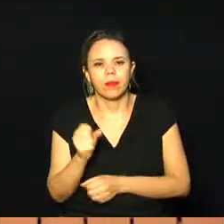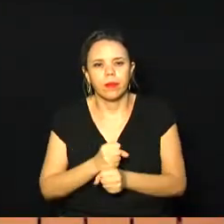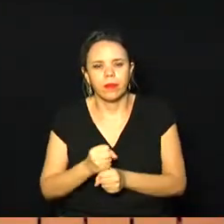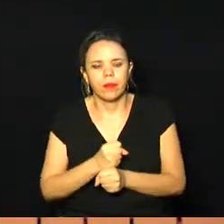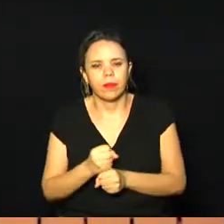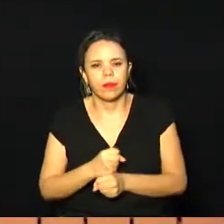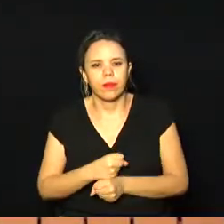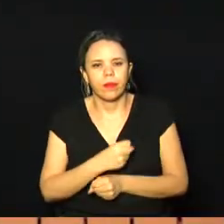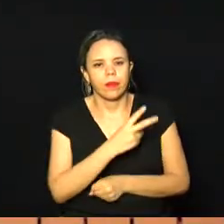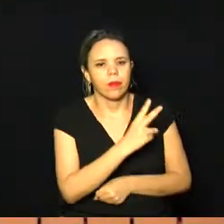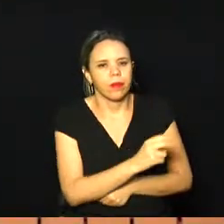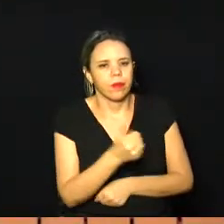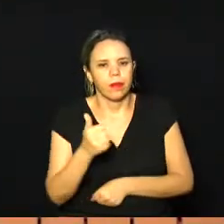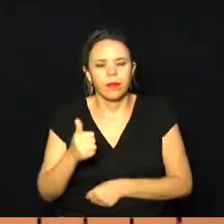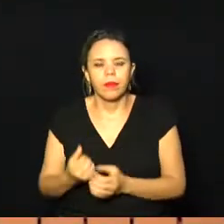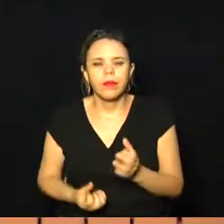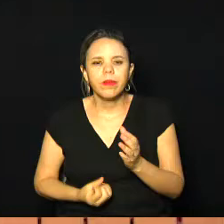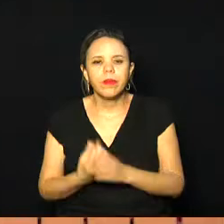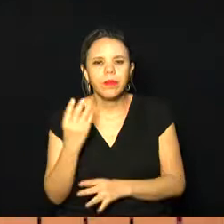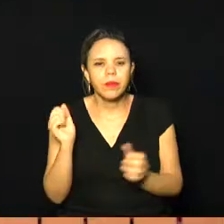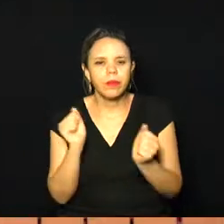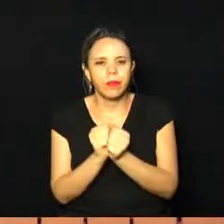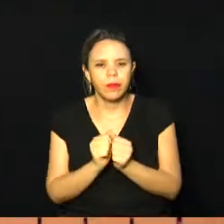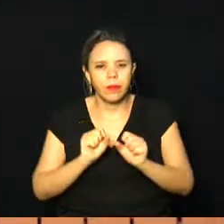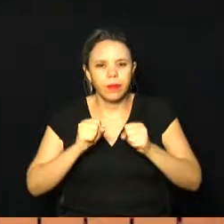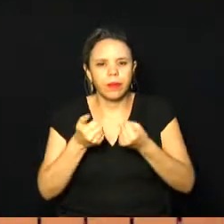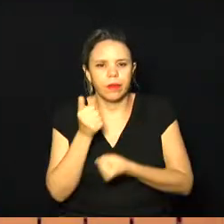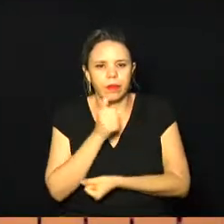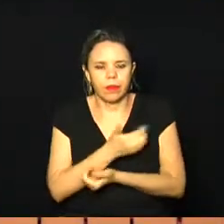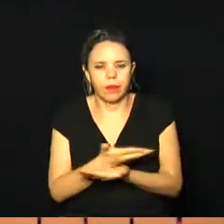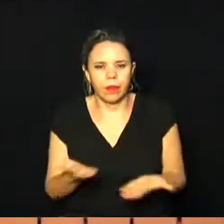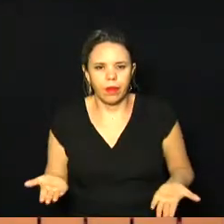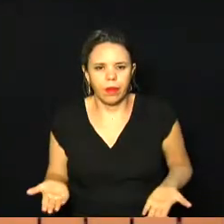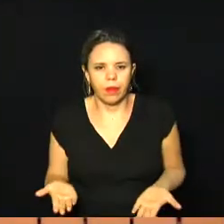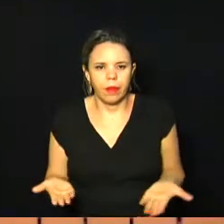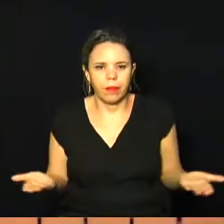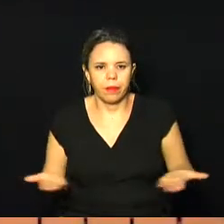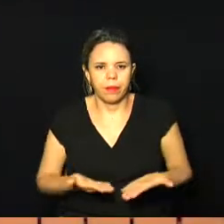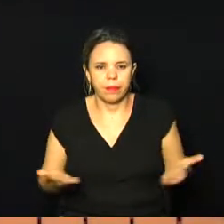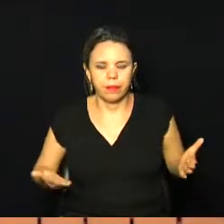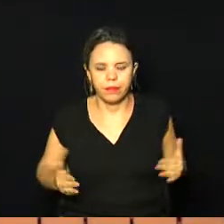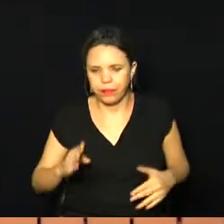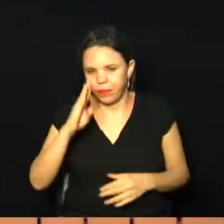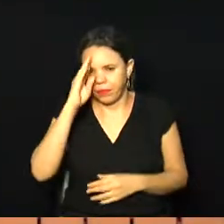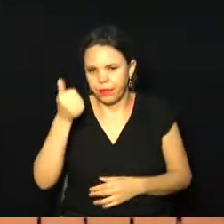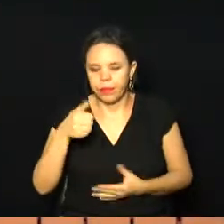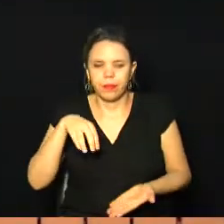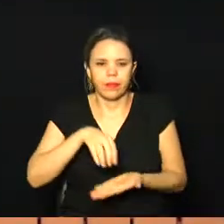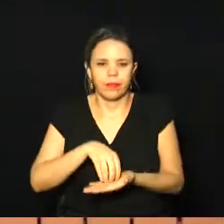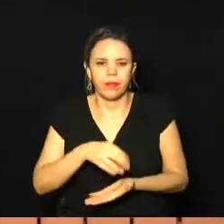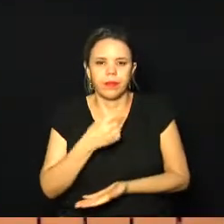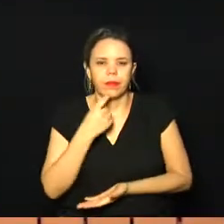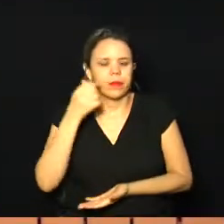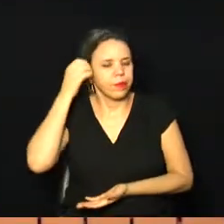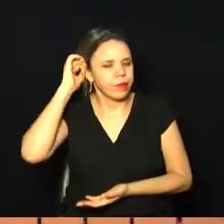desde 2011 junto à Defesa da Mulher e atualmente como titular da primeira delegacia aqui de